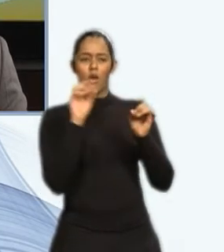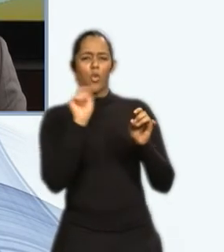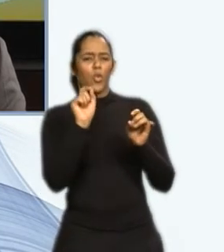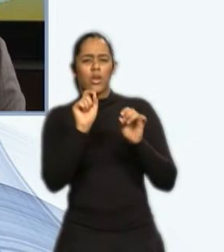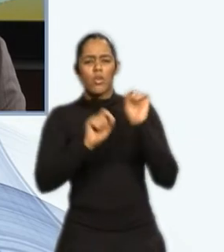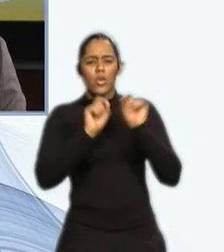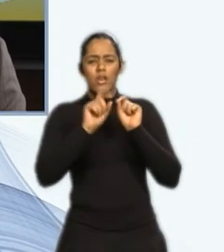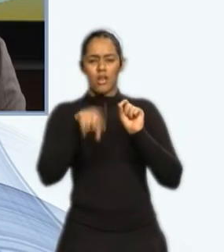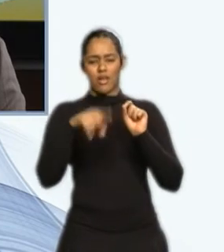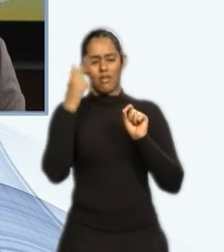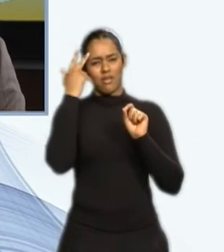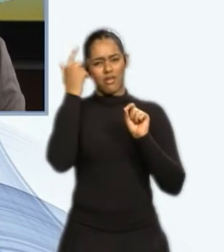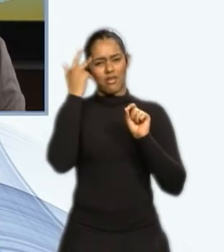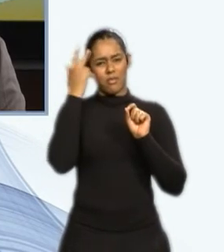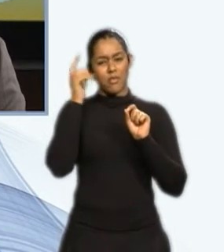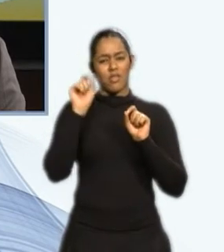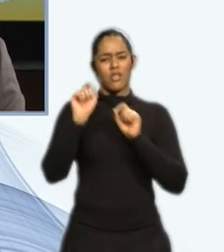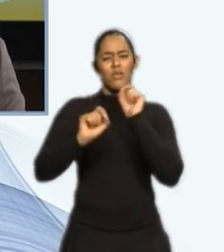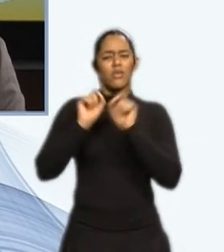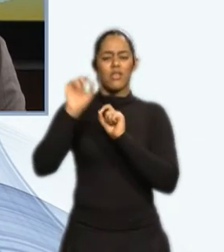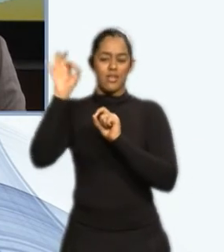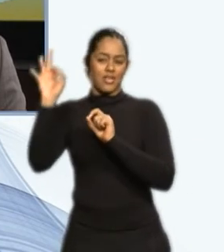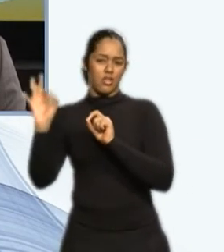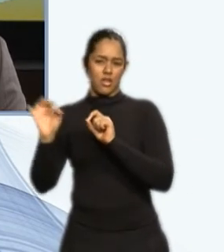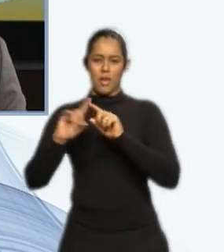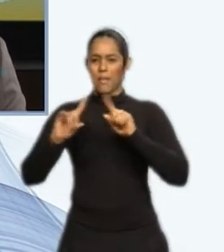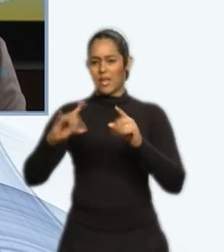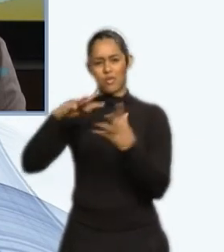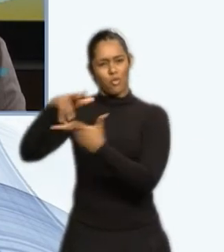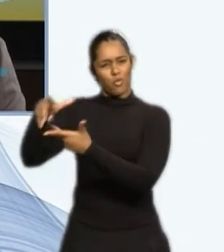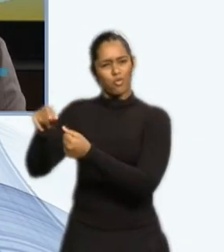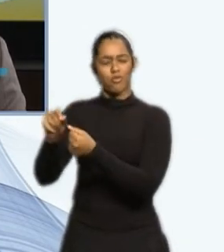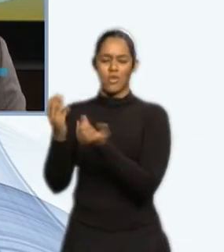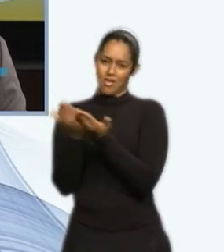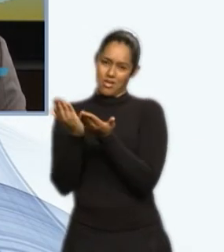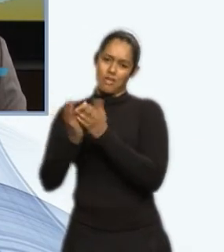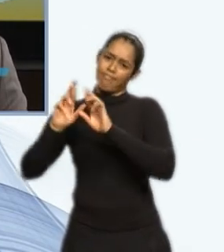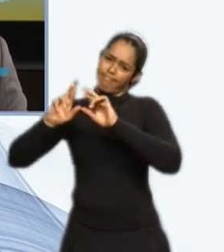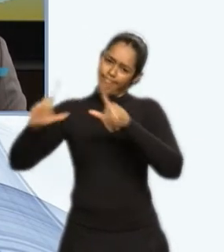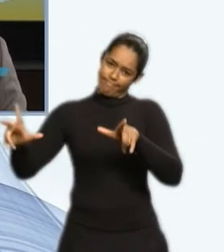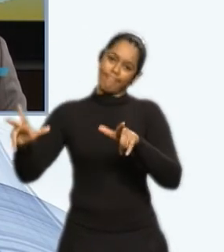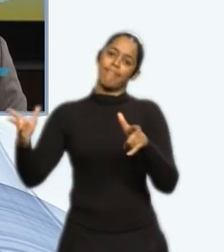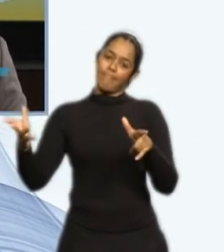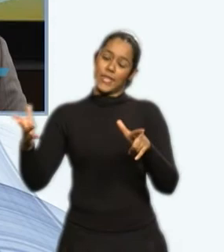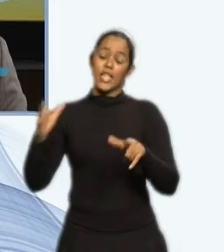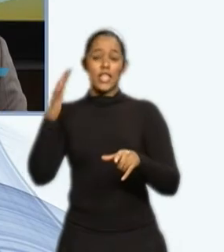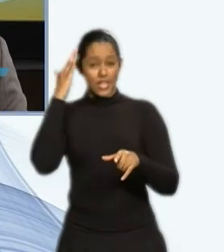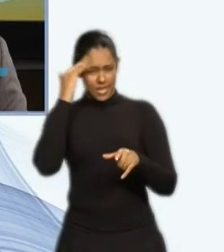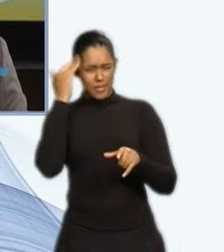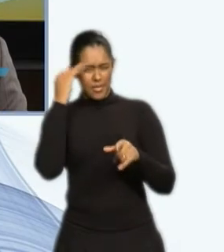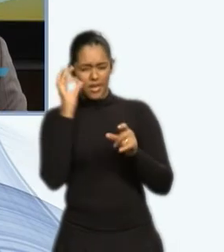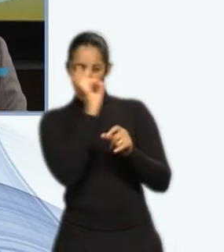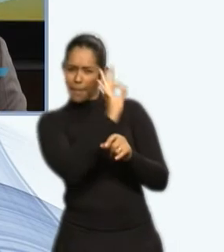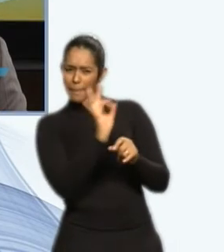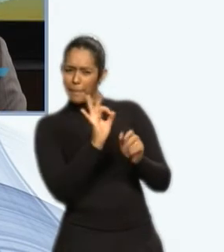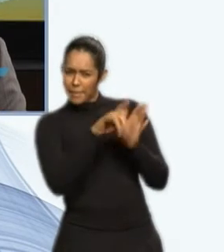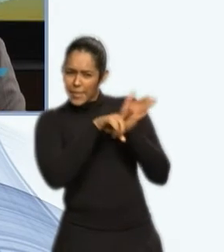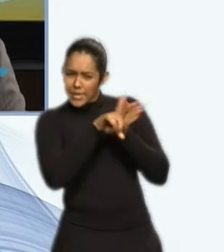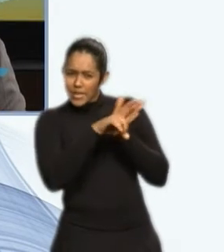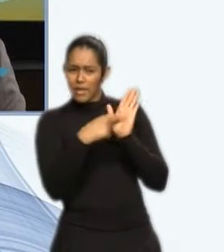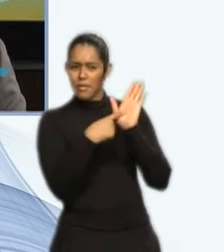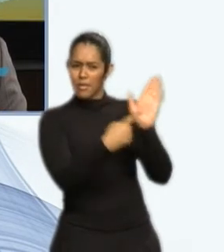As estatísticas estabelecem o que é normal, mas não é assim no mundo cristão. Nós sabemos que as estatísticas refletem o